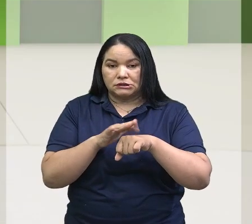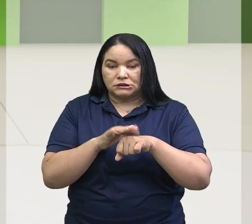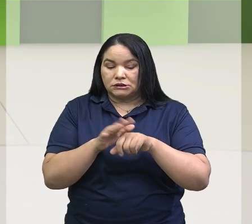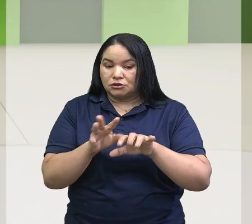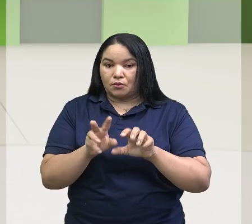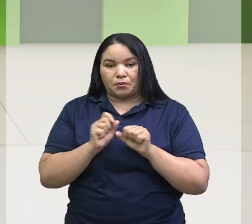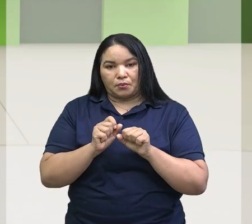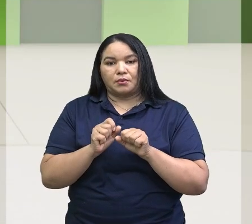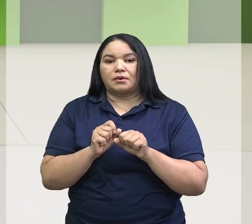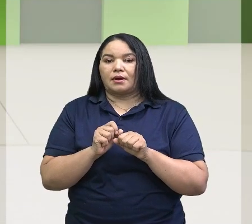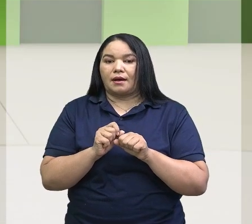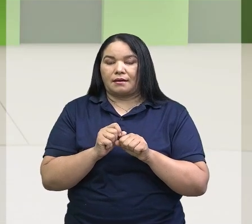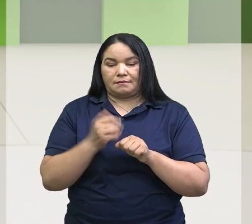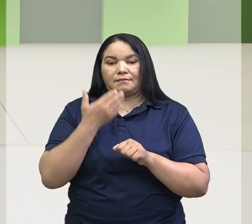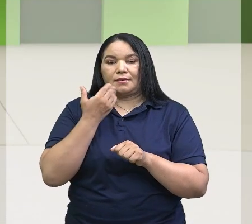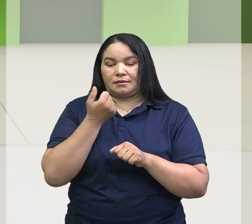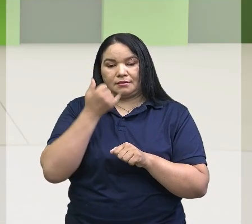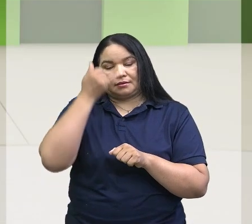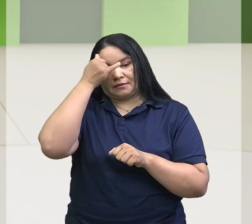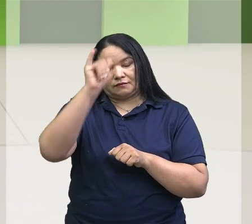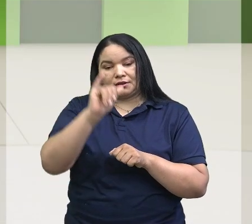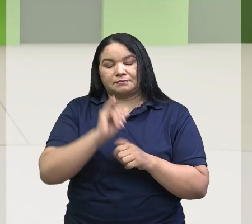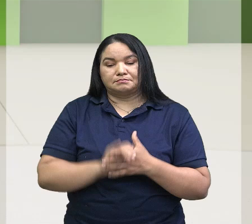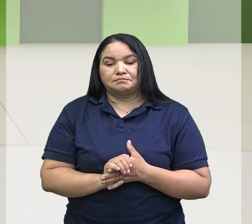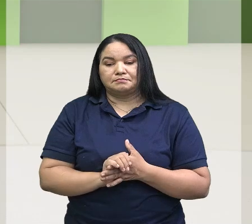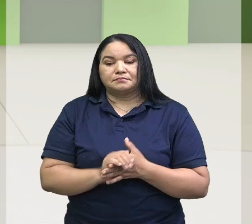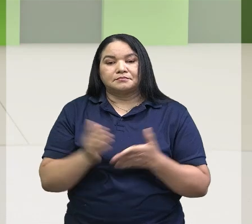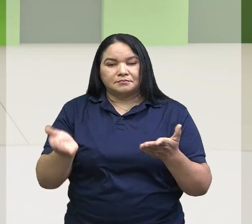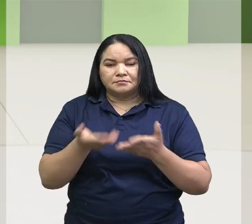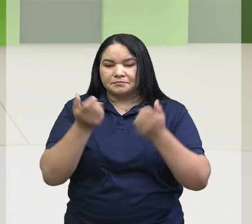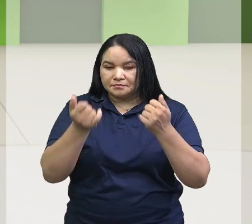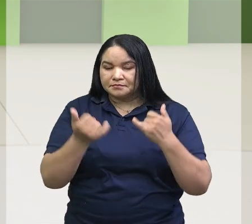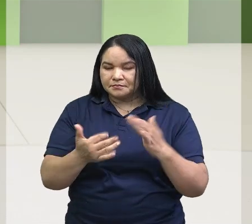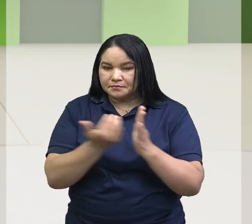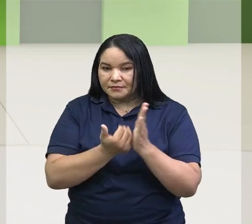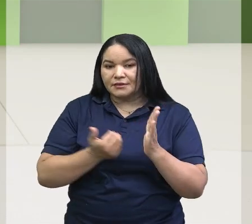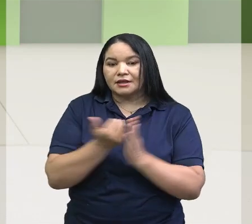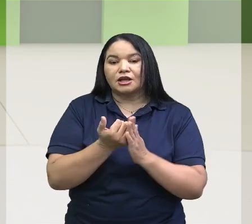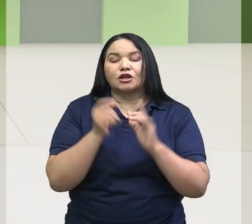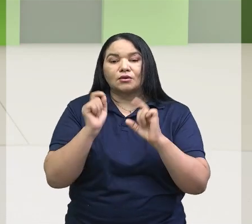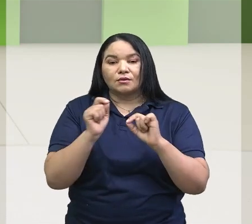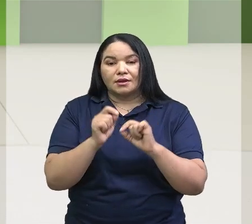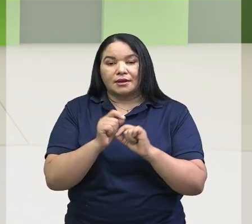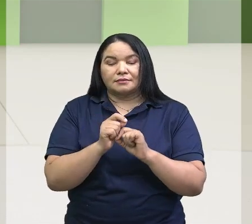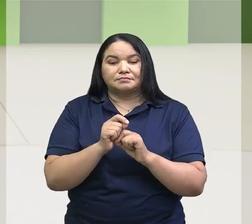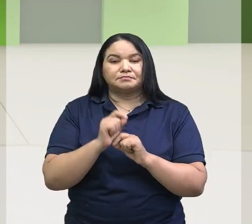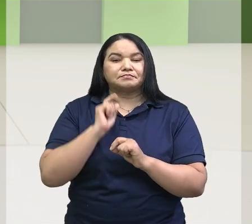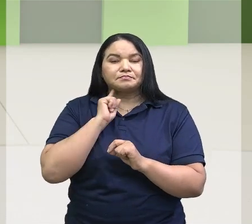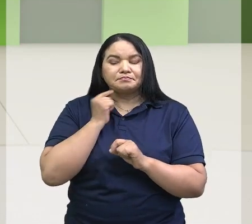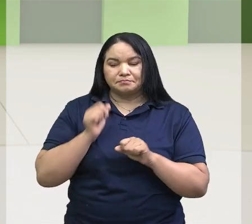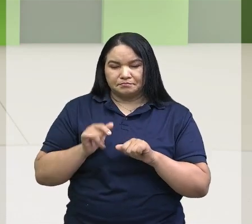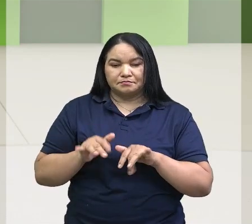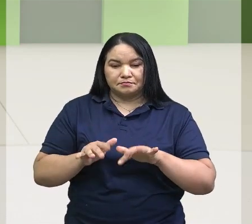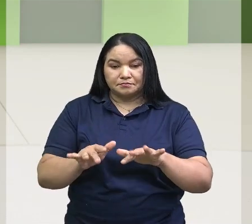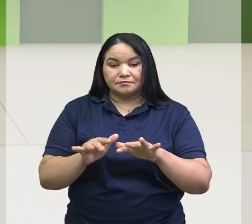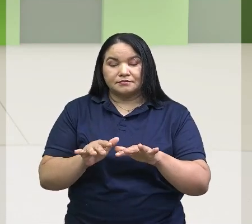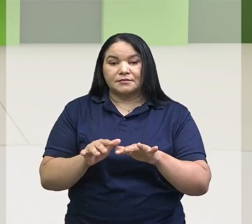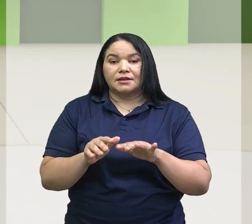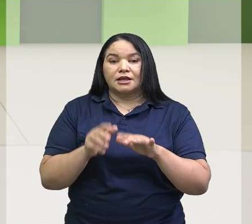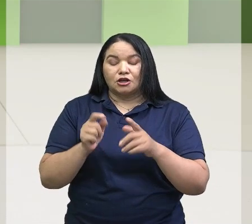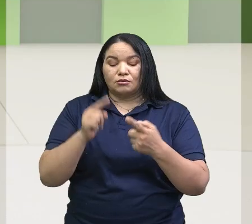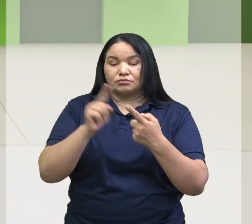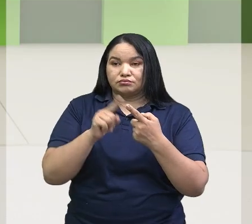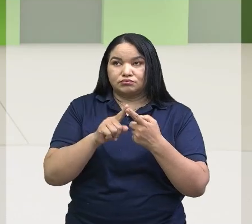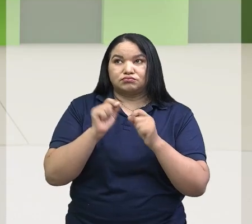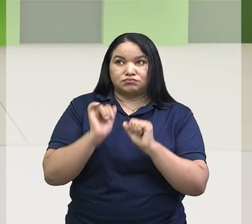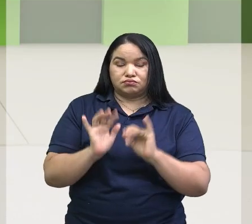ali alguma contaminação, tá bom? E aí a gente está comentando justamente dessa poluição, Já falamos lá da poluição do ar, agora a gente está